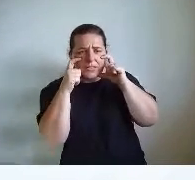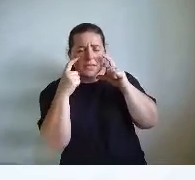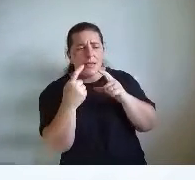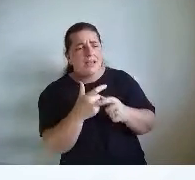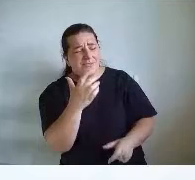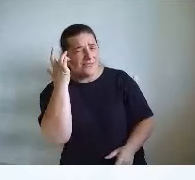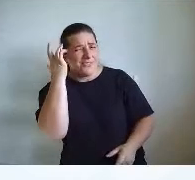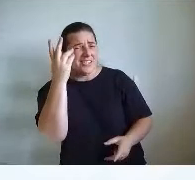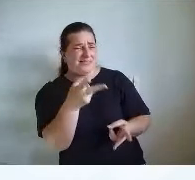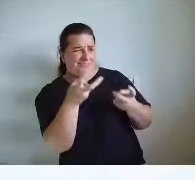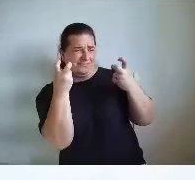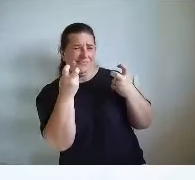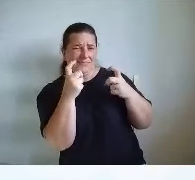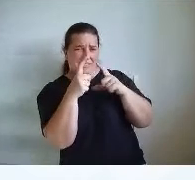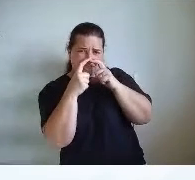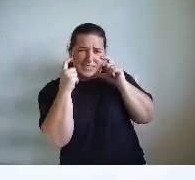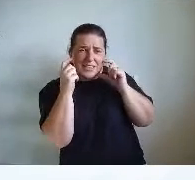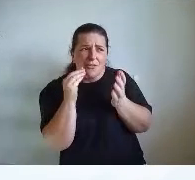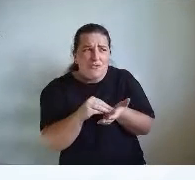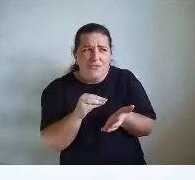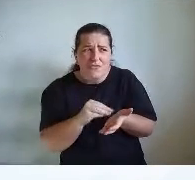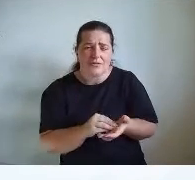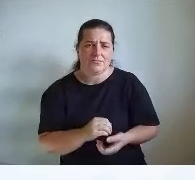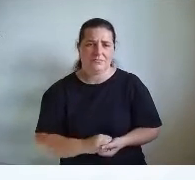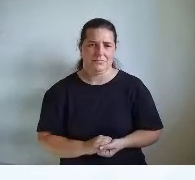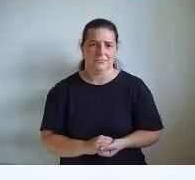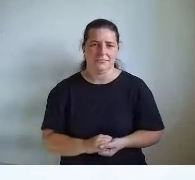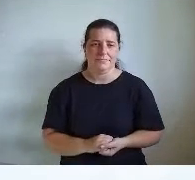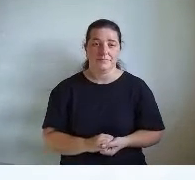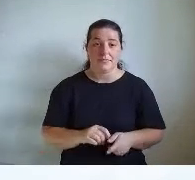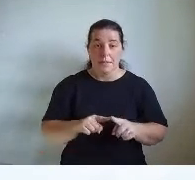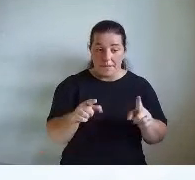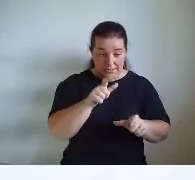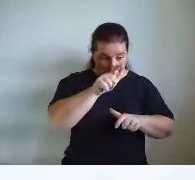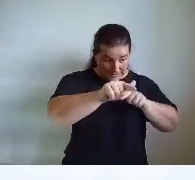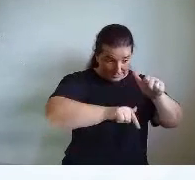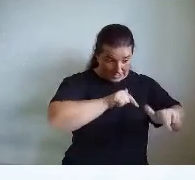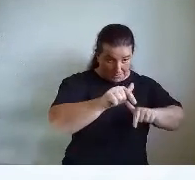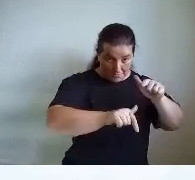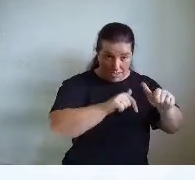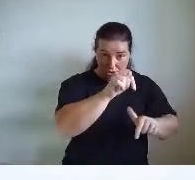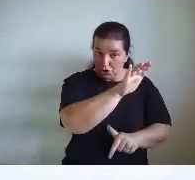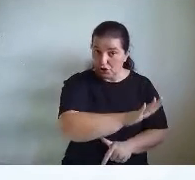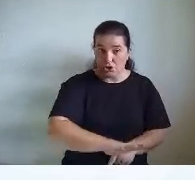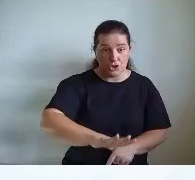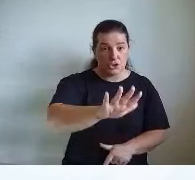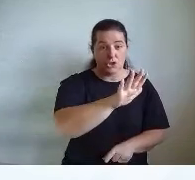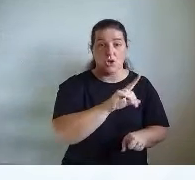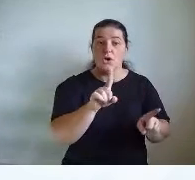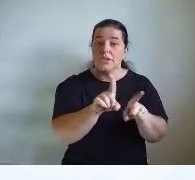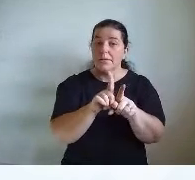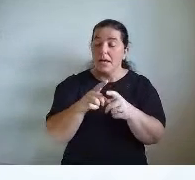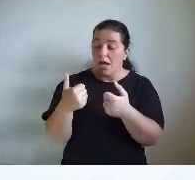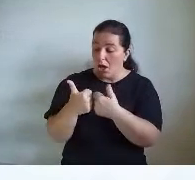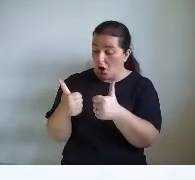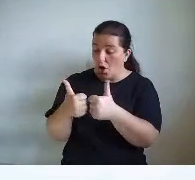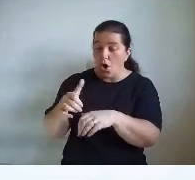E em relação aos trabalhadores em geral, me parece que esse ponto do transporte coletivo, ele